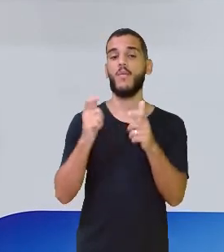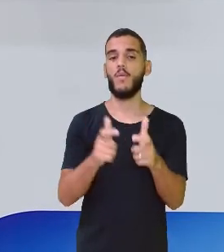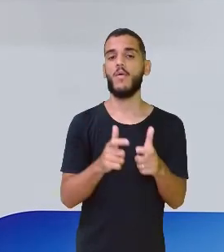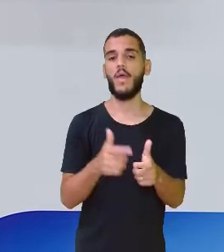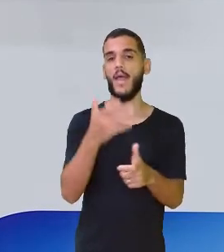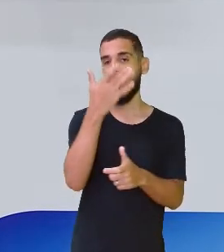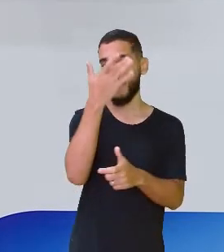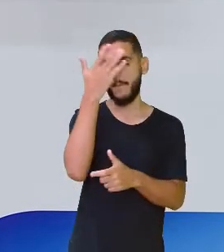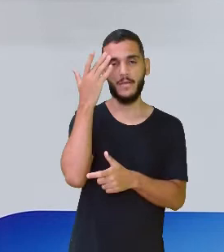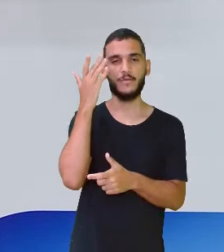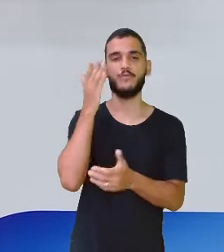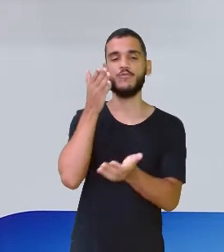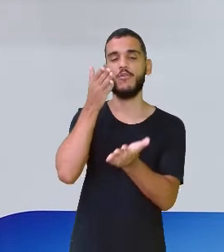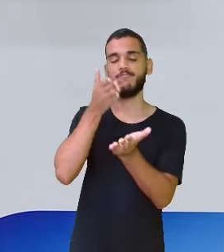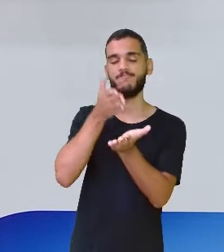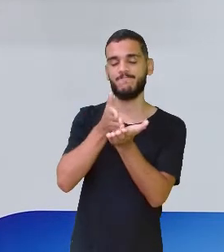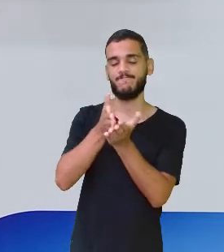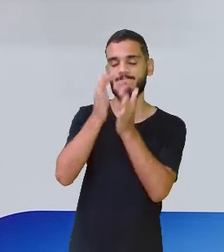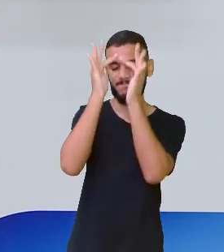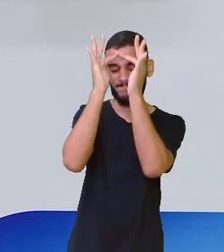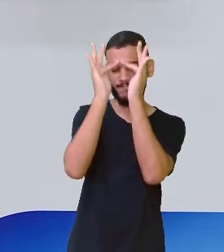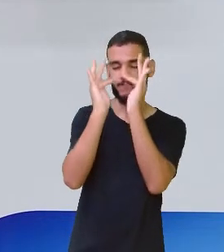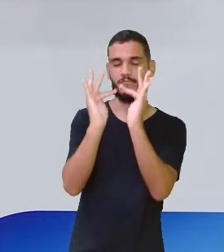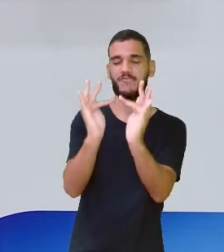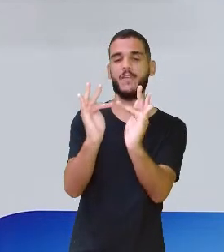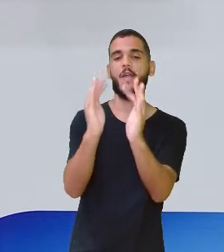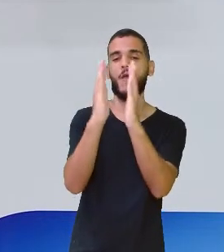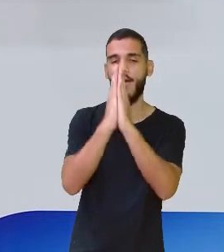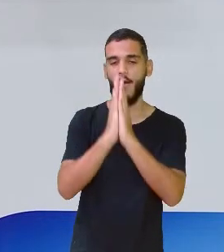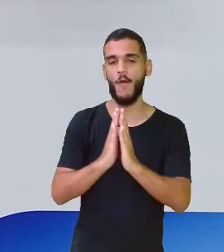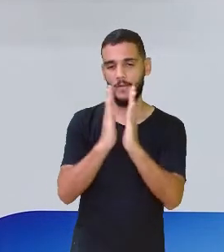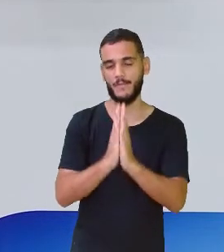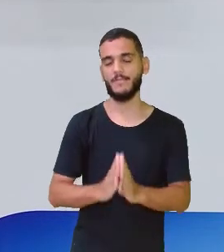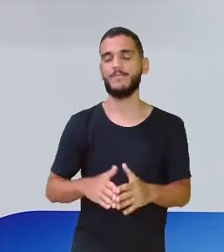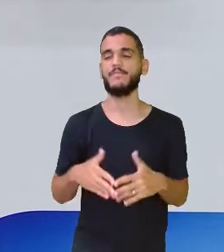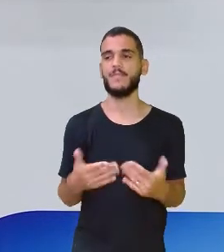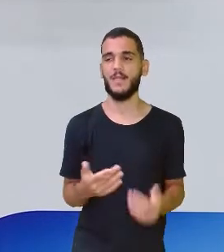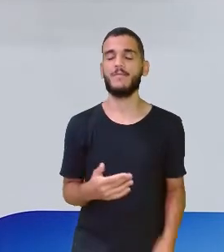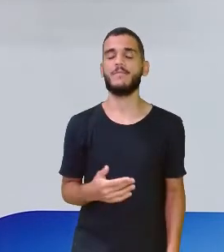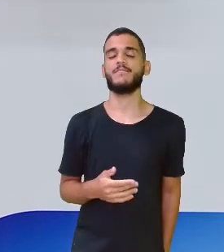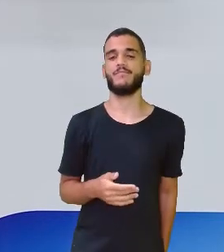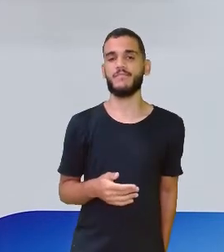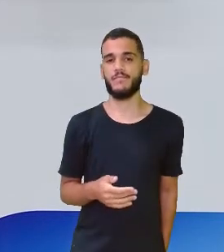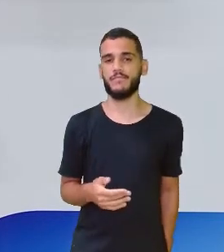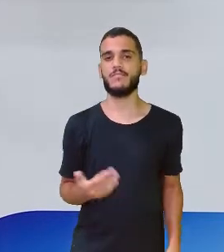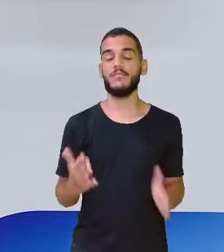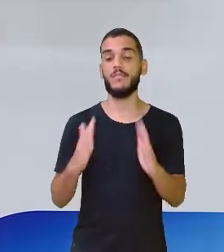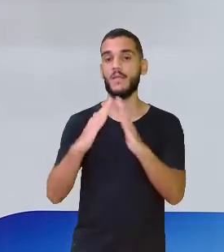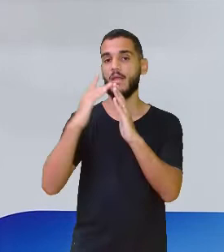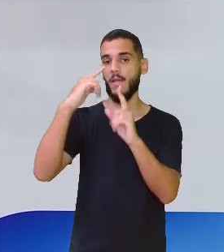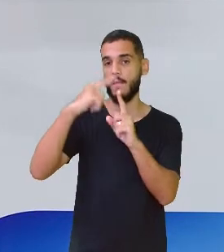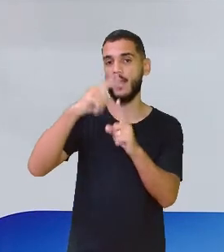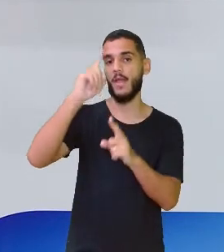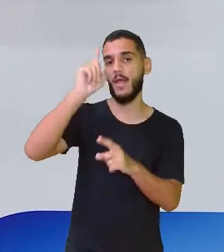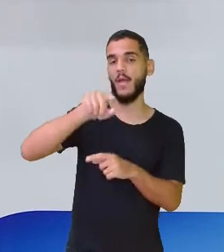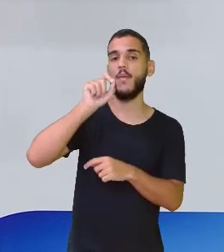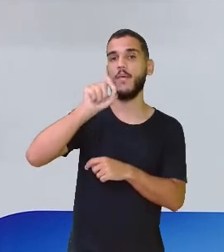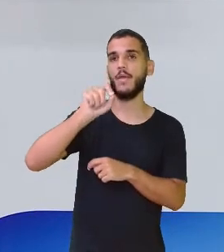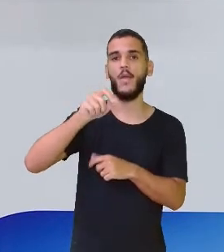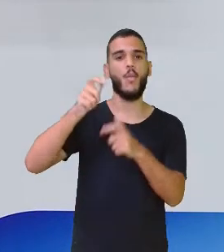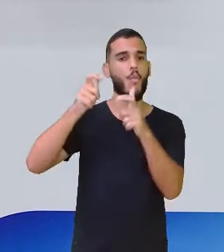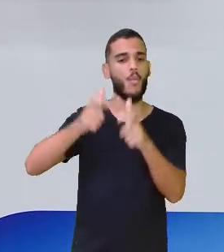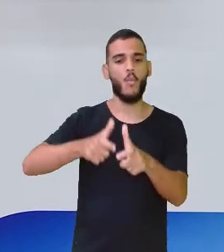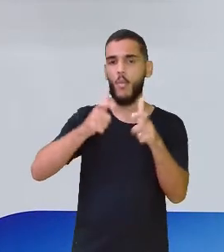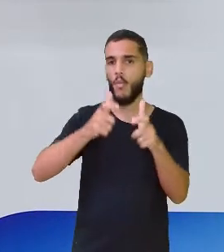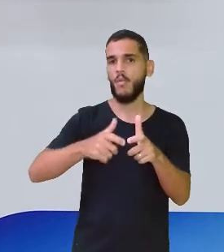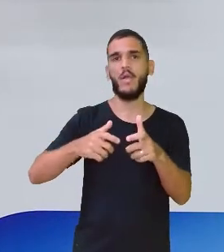se dirige na sua casa, né, para as suas orações. A capela funcionava aí como um grande oratório, porque ela